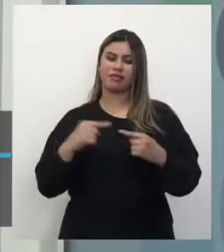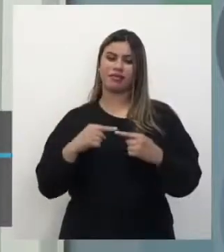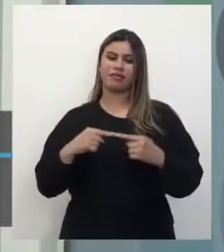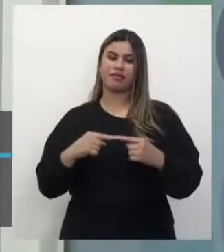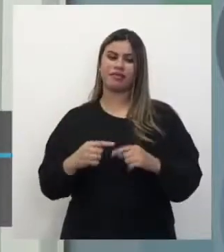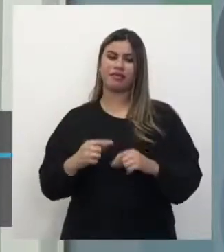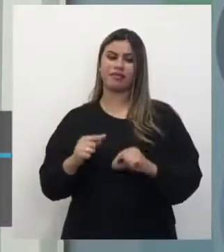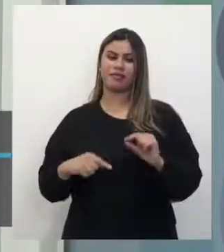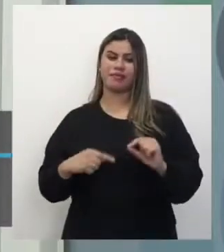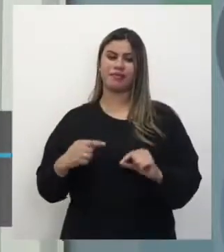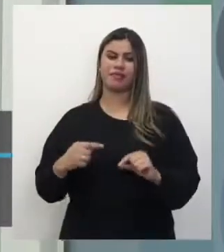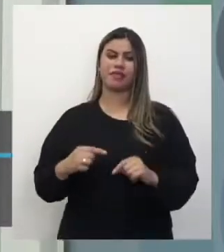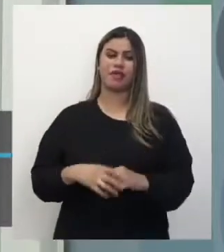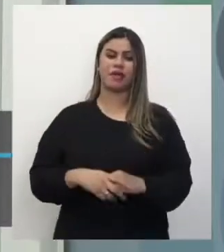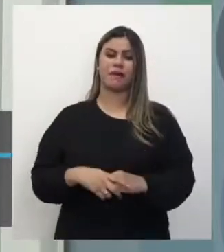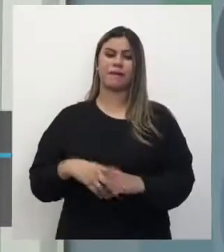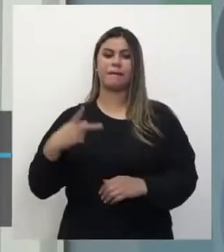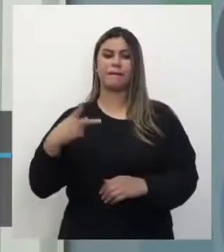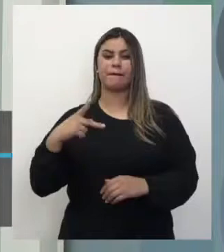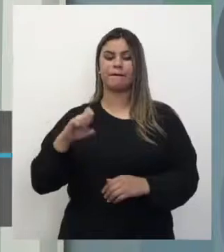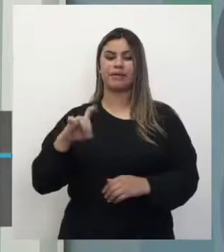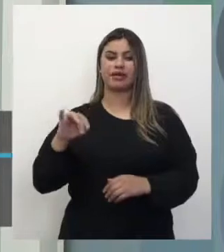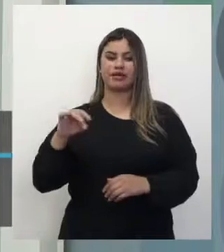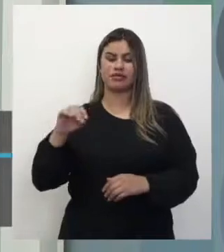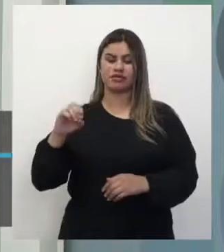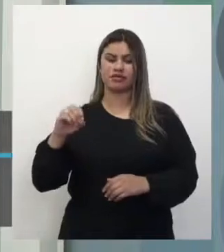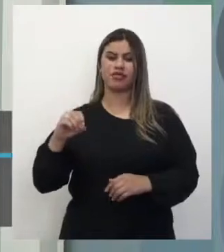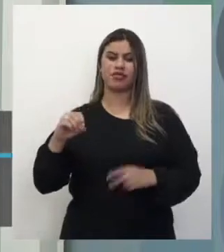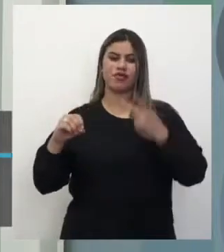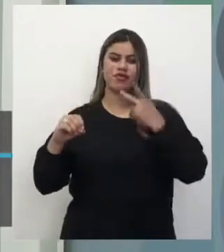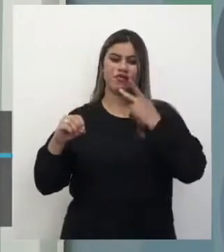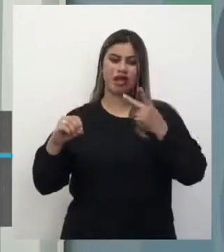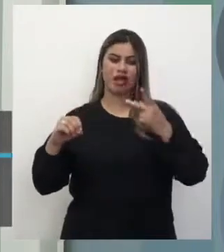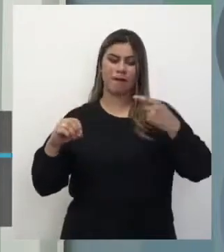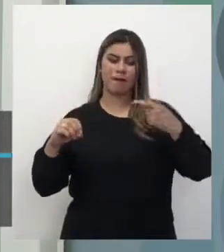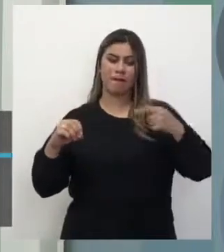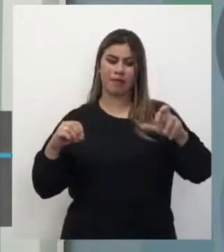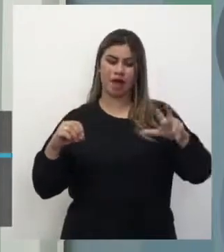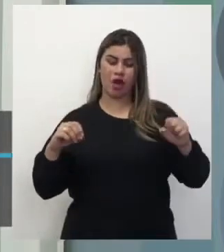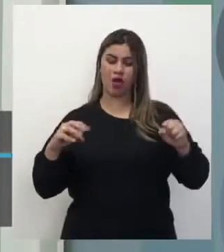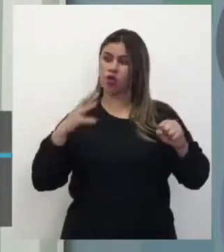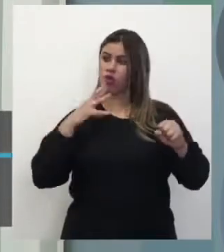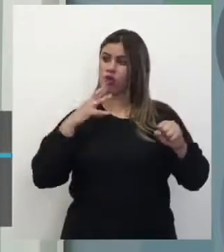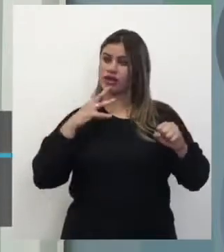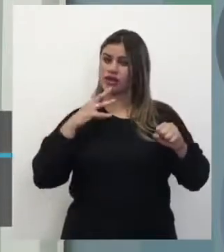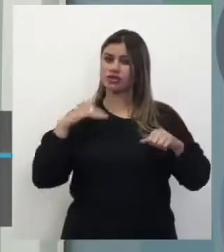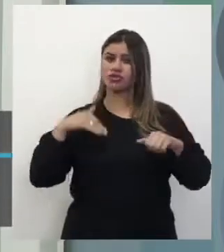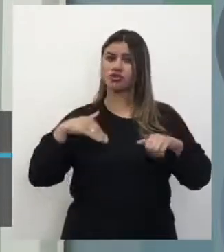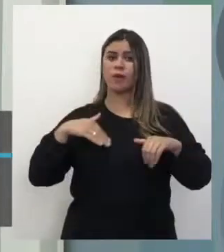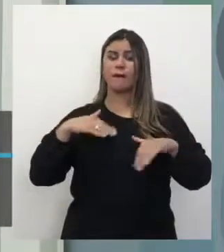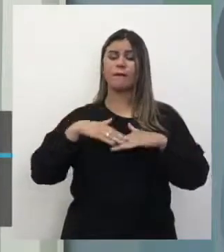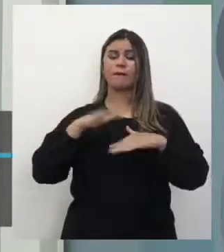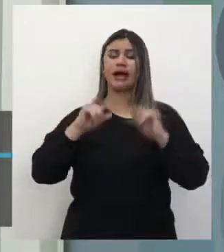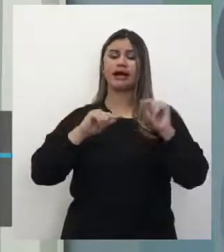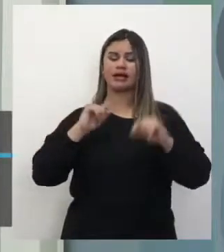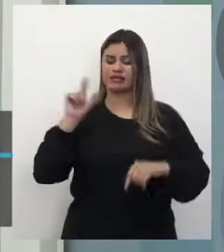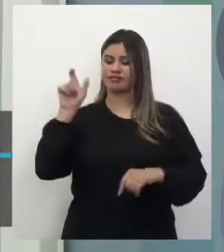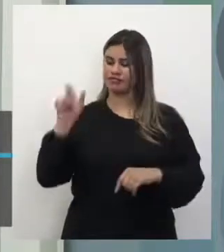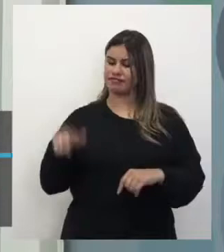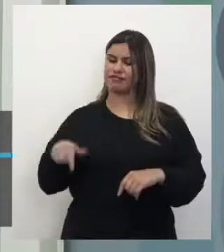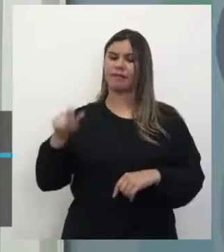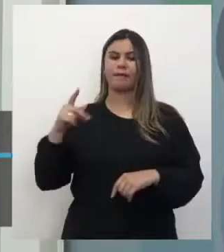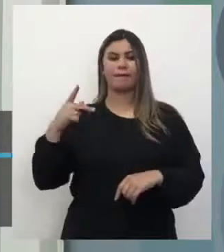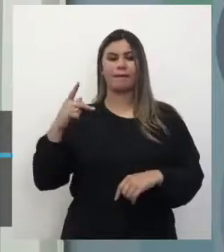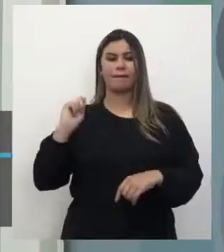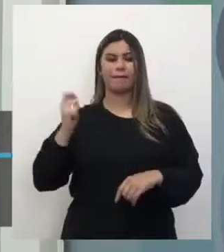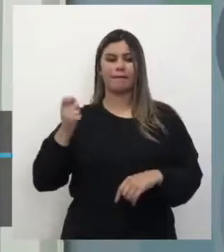né? Quanto mais Pedro fala de Paulo, mais eu conheço Pedro, né? O Pedro está falando do Paulo, mas eu